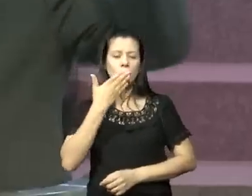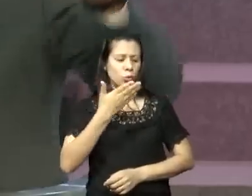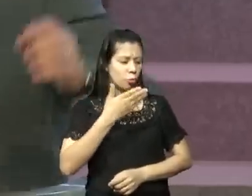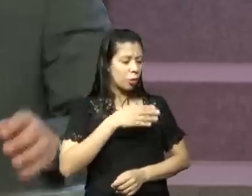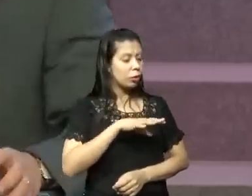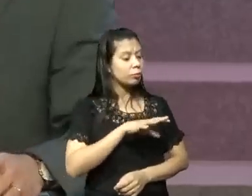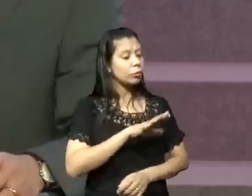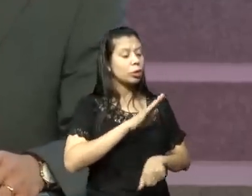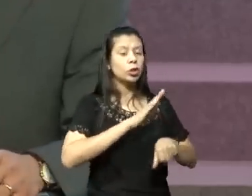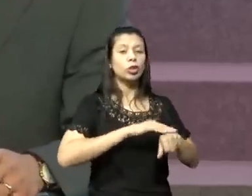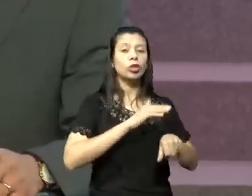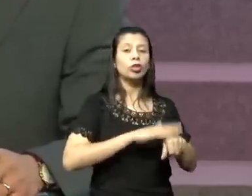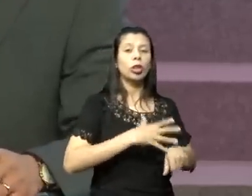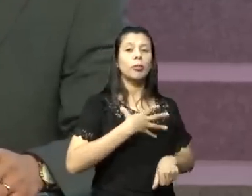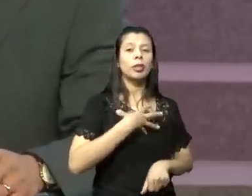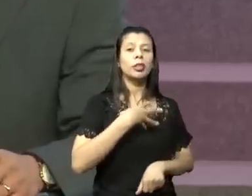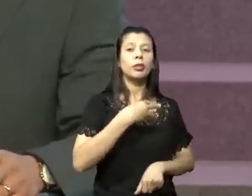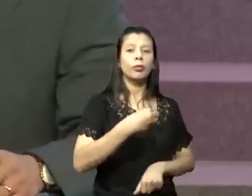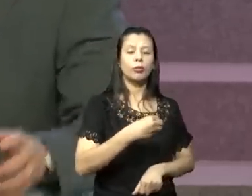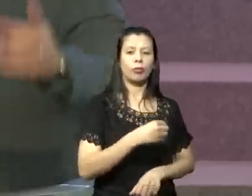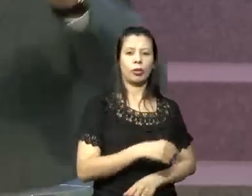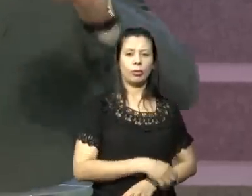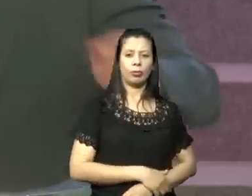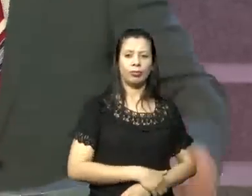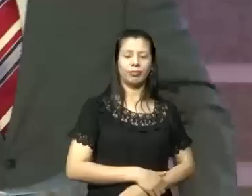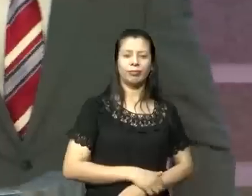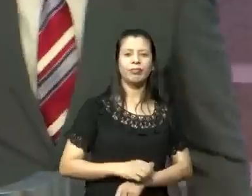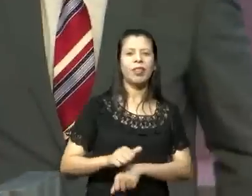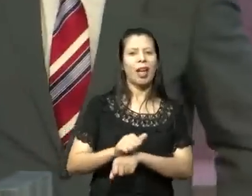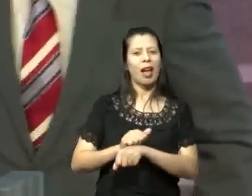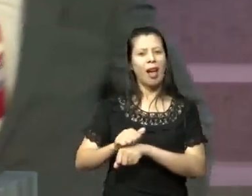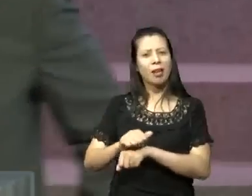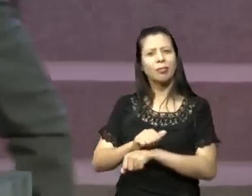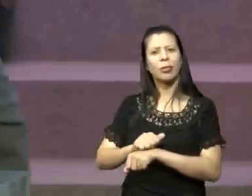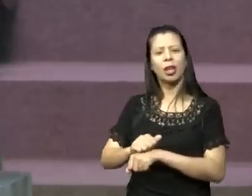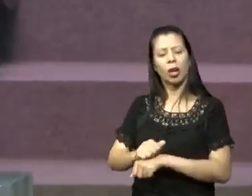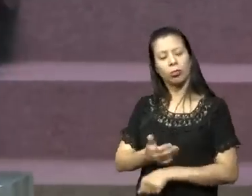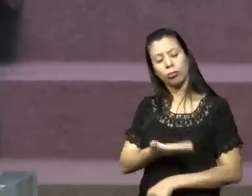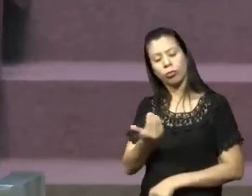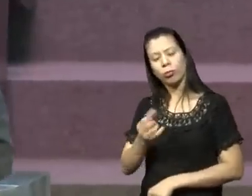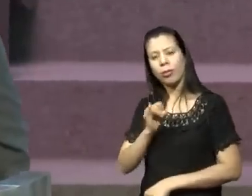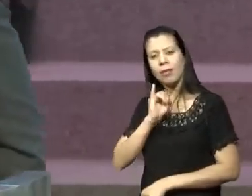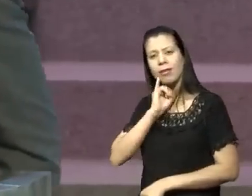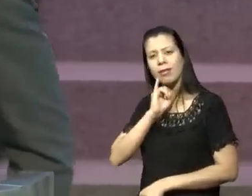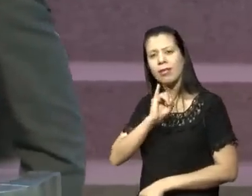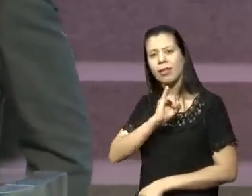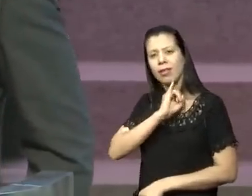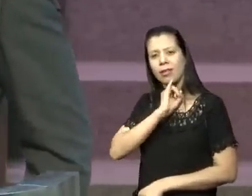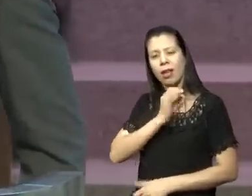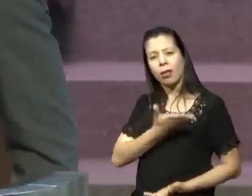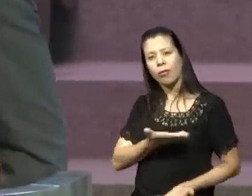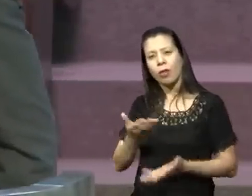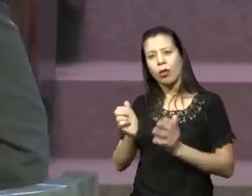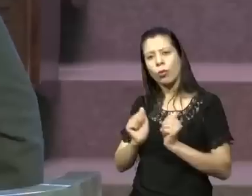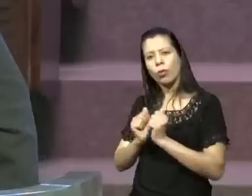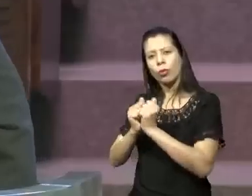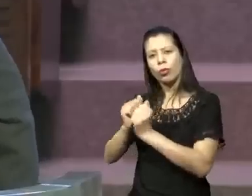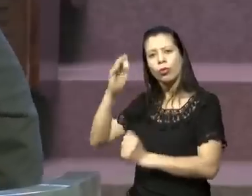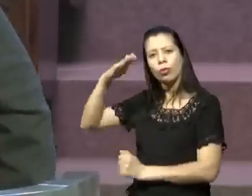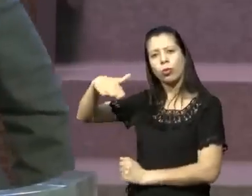vai a terra que eu te mostrarei três dias de caminhada e Abraão chega